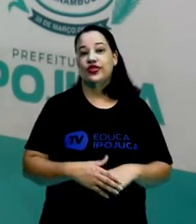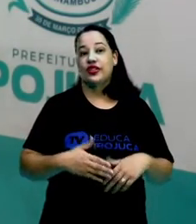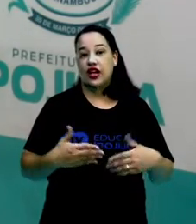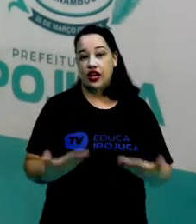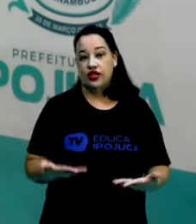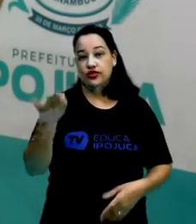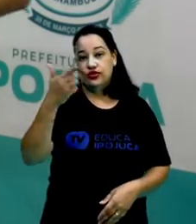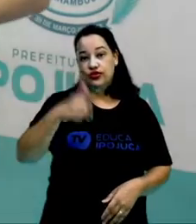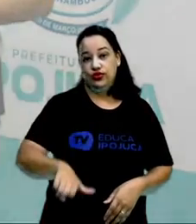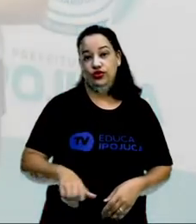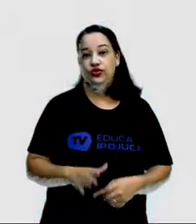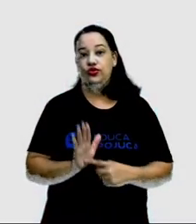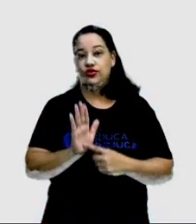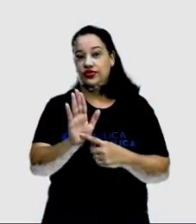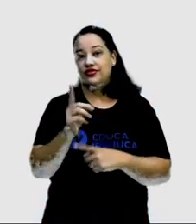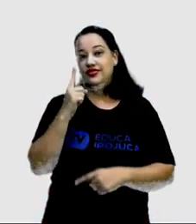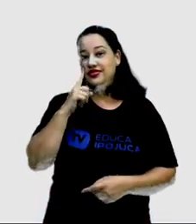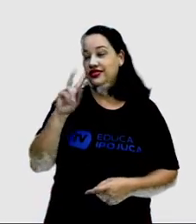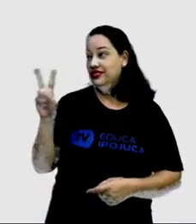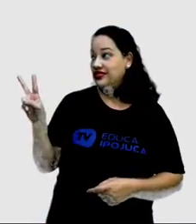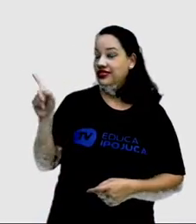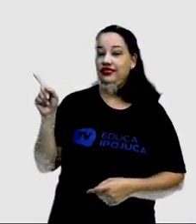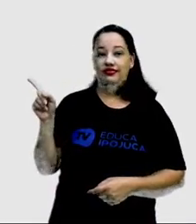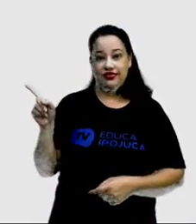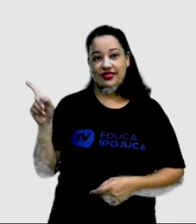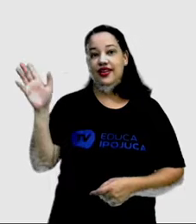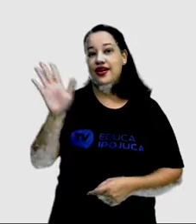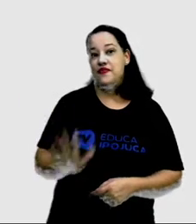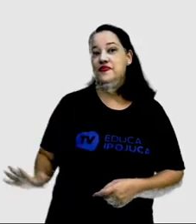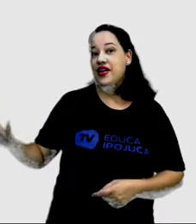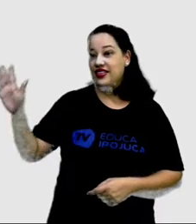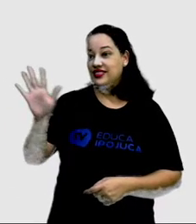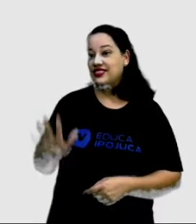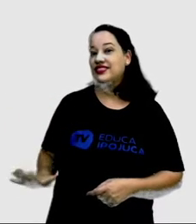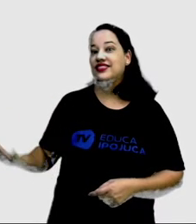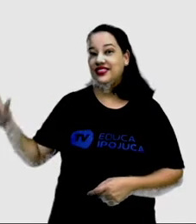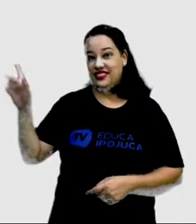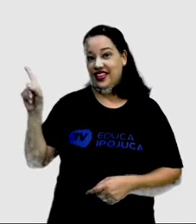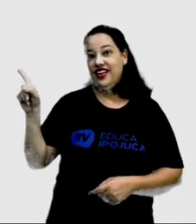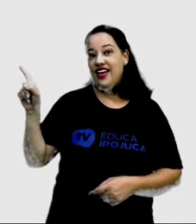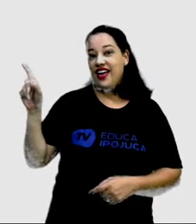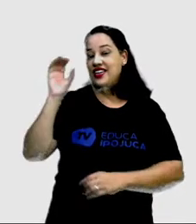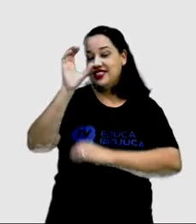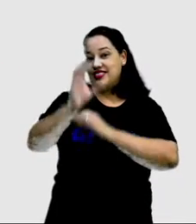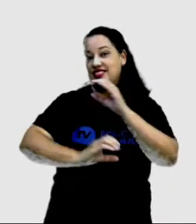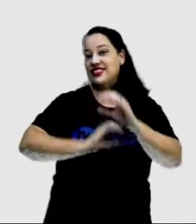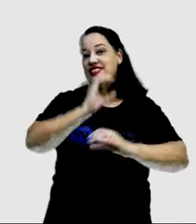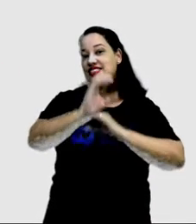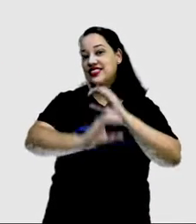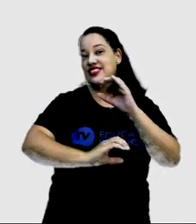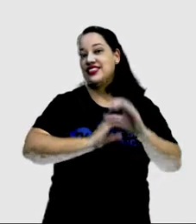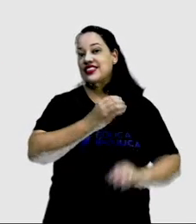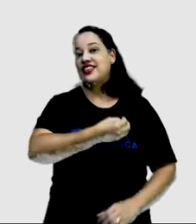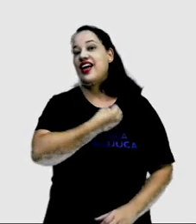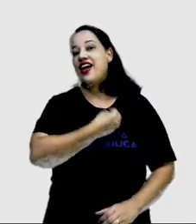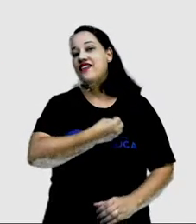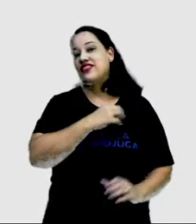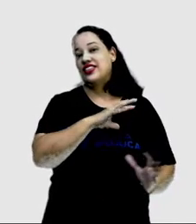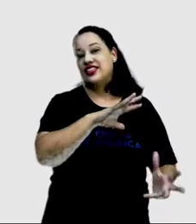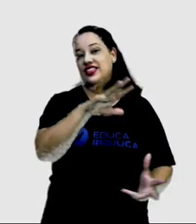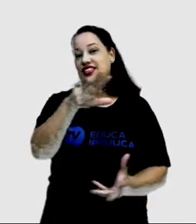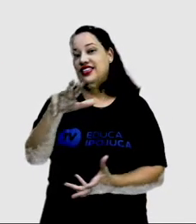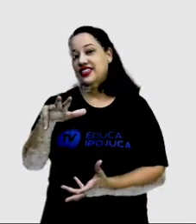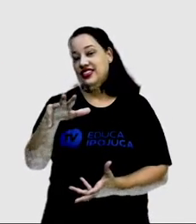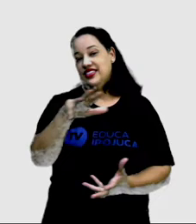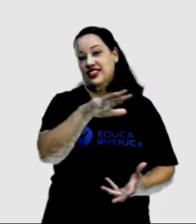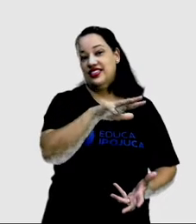Mais uma vez, uma configuração de uma imagem aqui bem interessante, onde mostra esse ciclo de vida em uma forma mais globalizada.